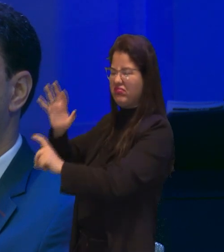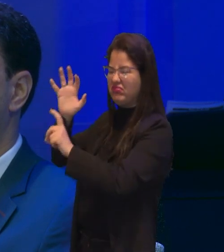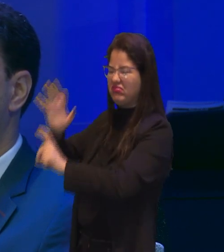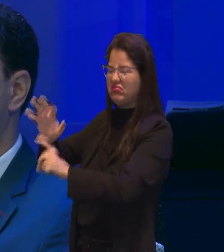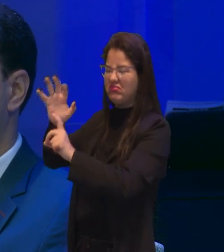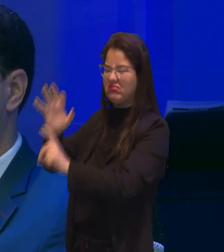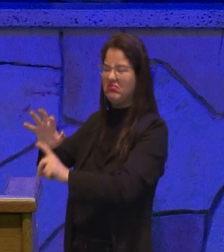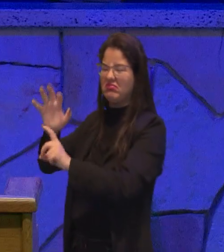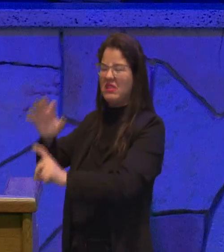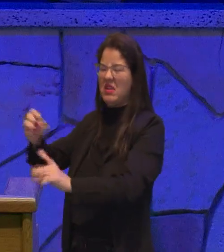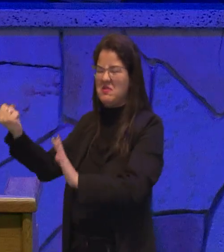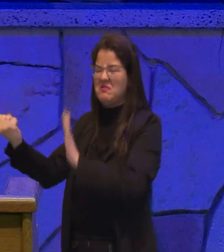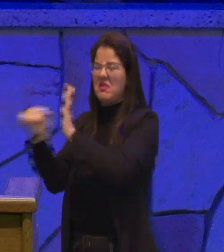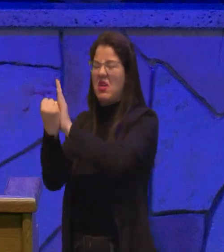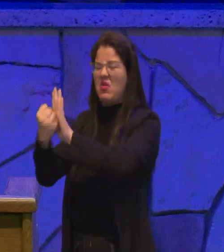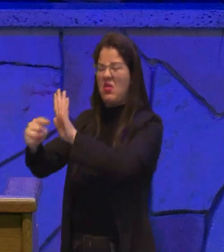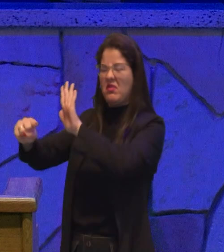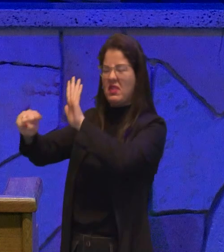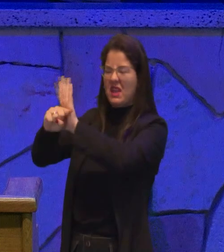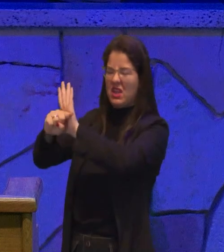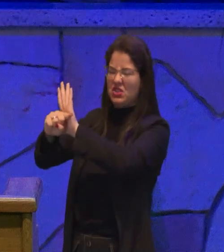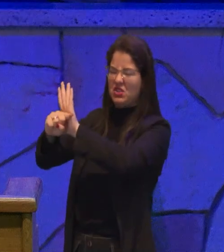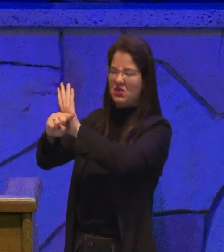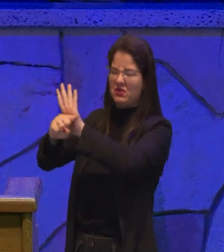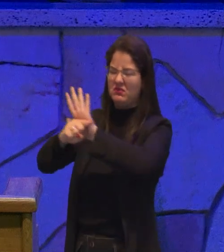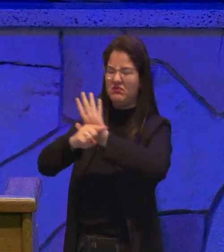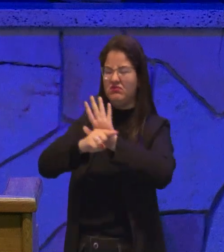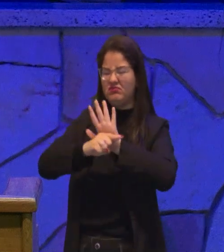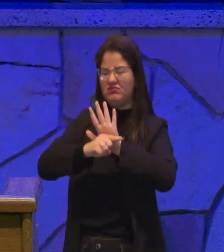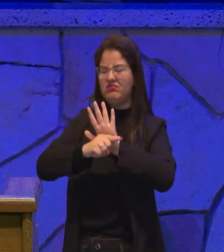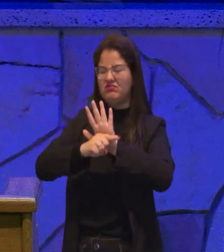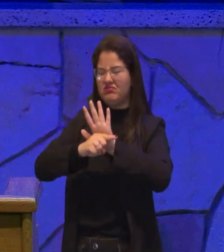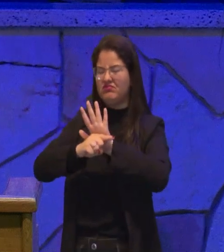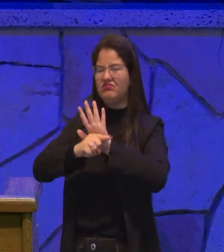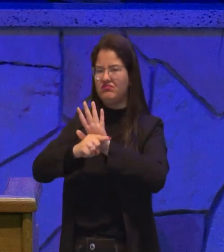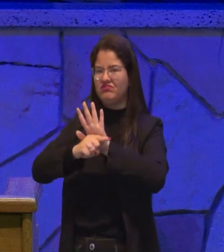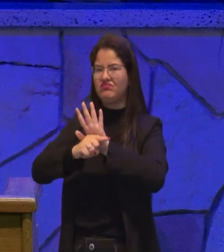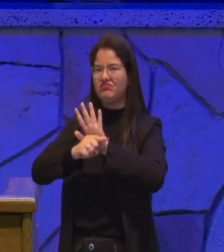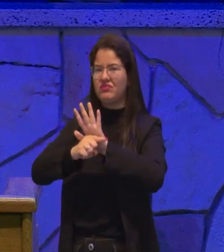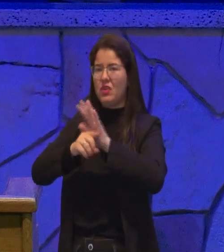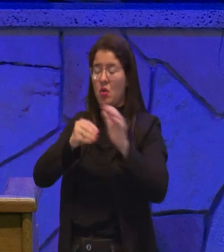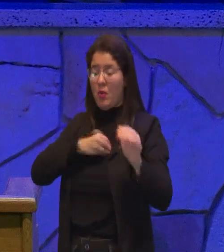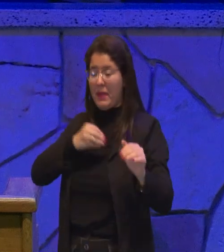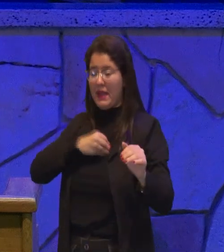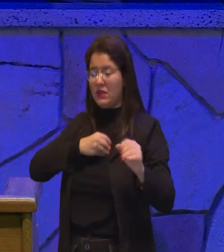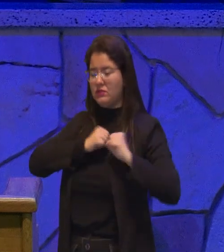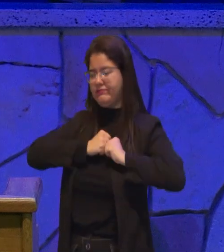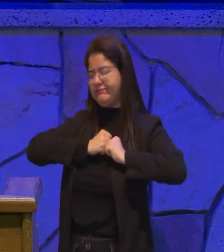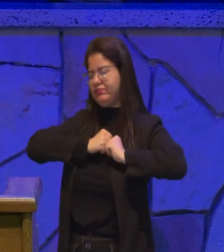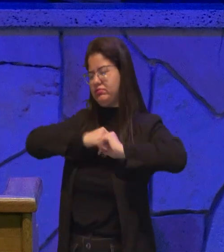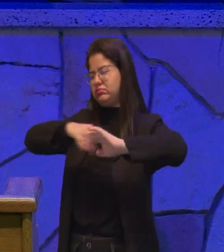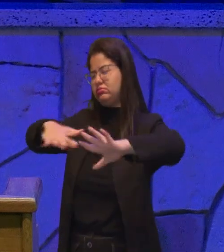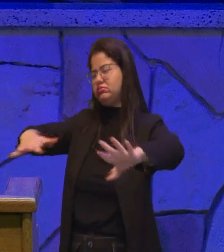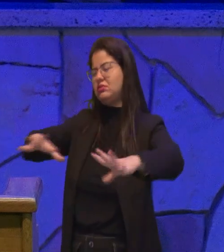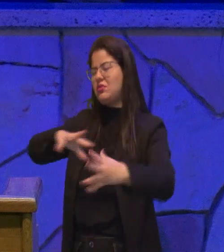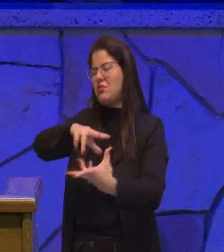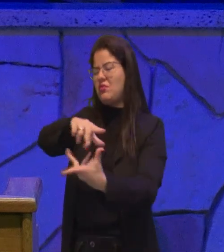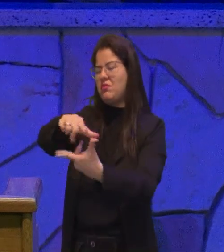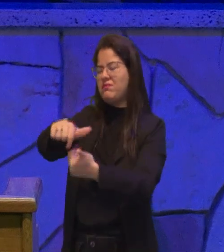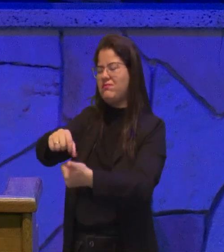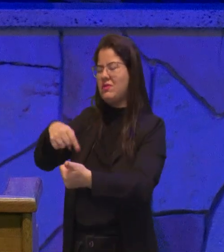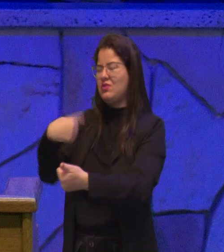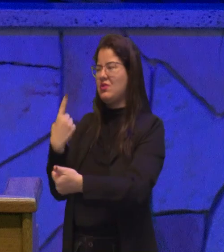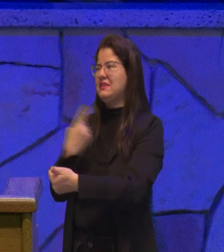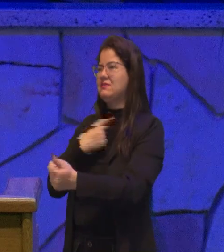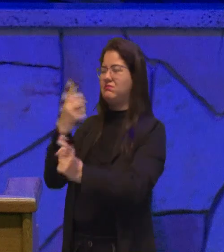a imagem de Deus em nós. Quando o pecado entrou no mundo, nós fomos afetados por